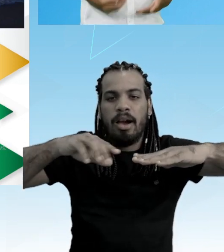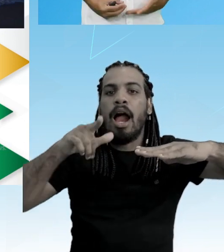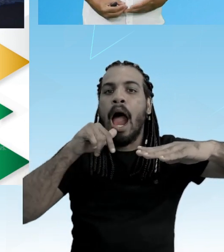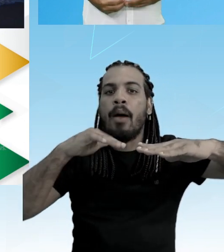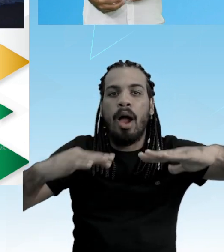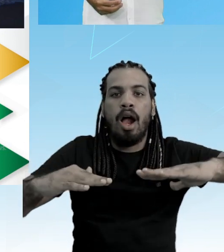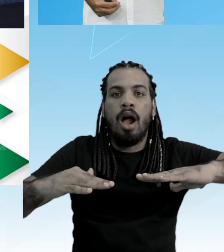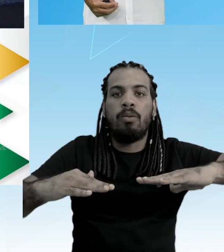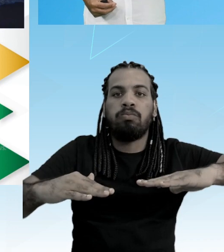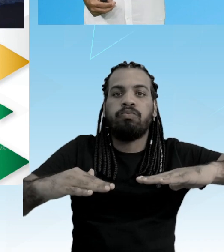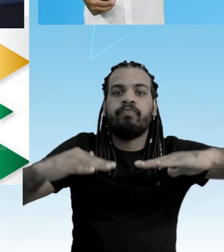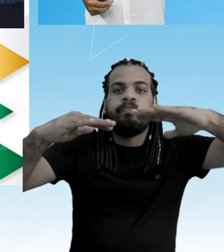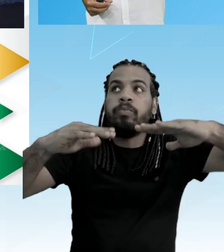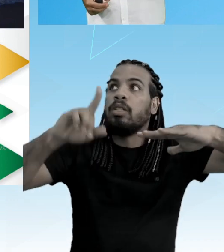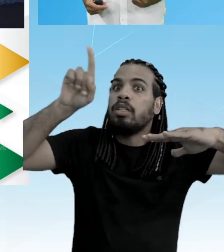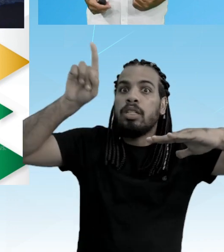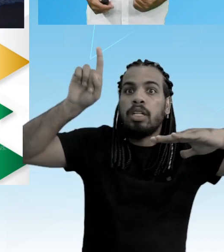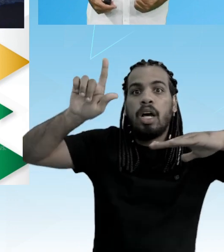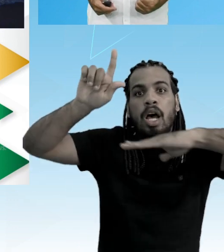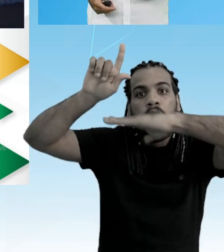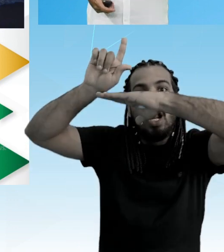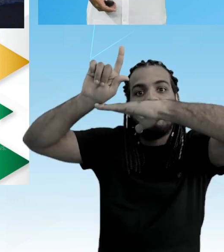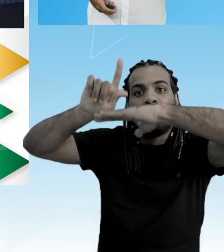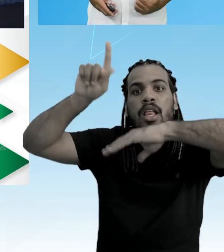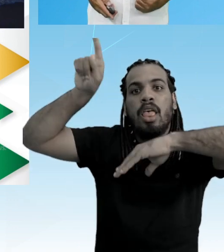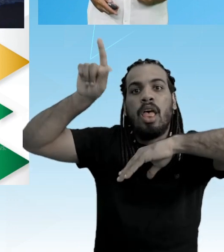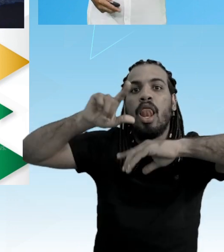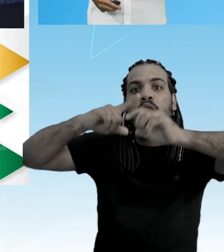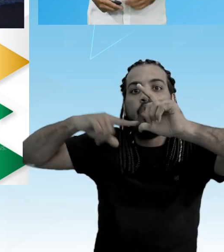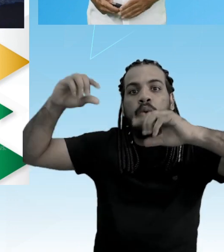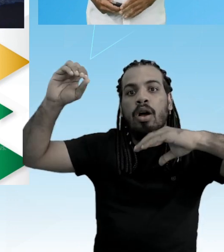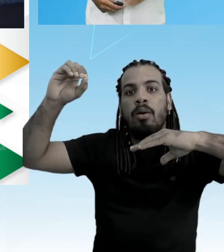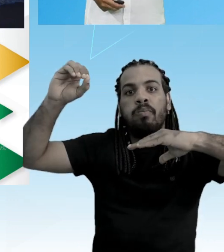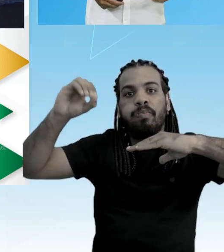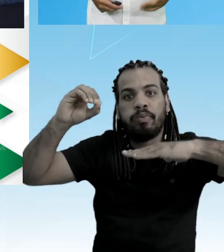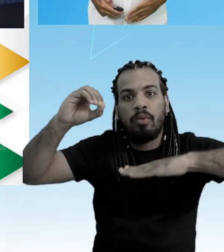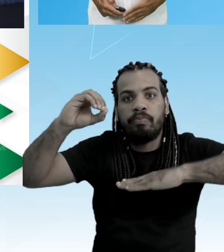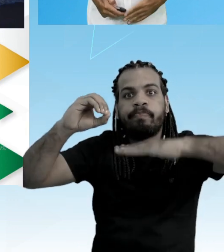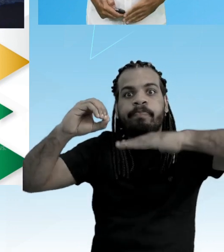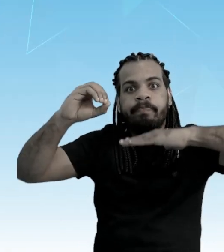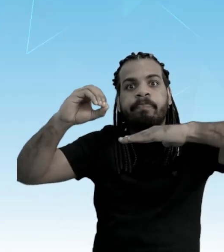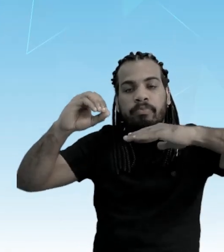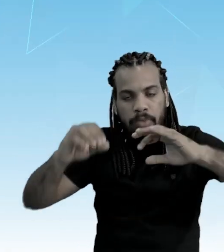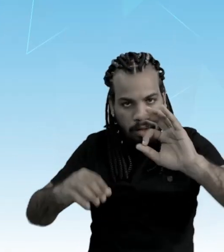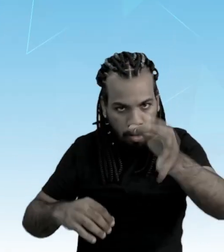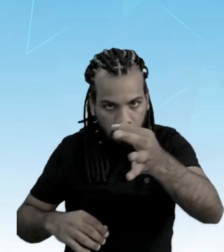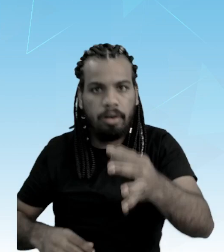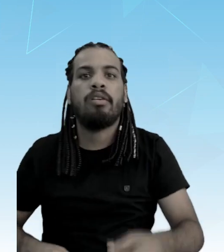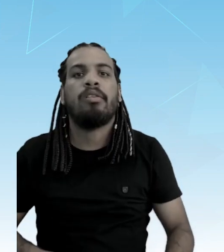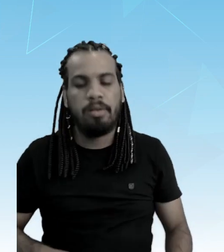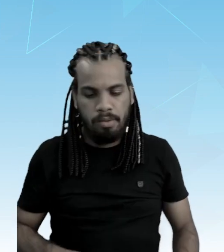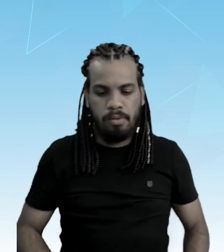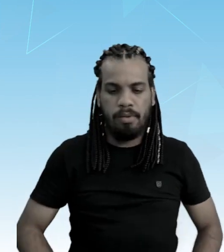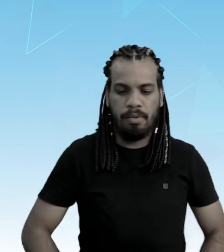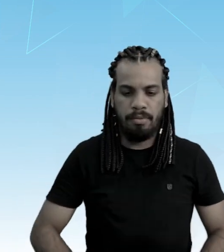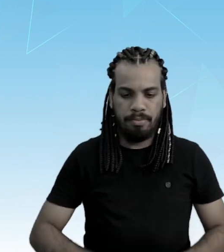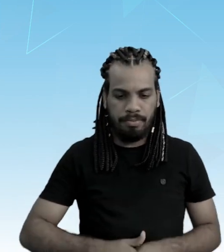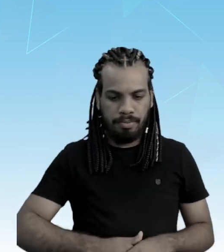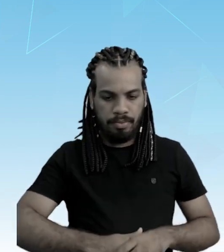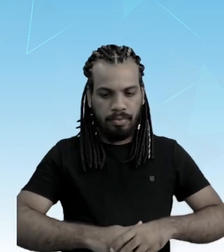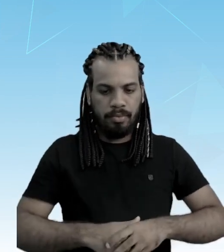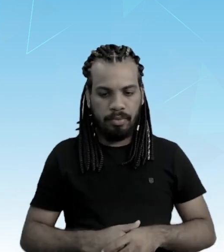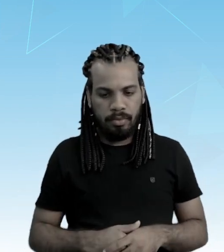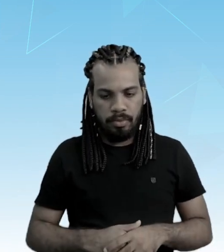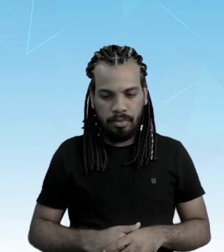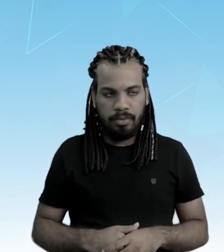do Sol vai ser suficientemente forte para manter a Terra presa em sua órbita. E aí a gente tem